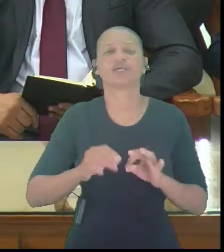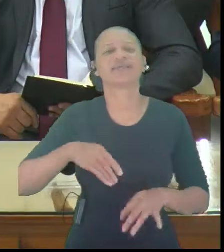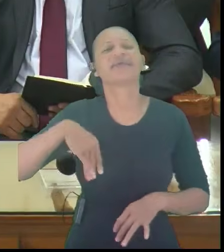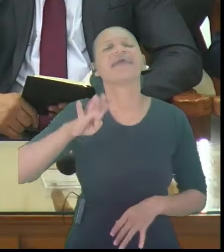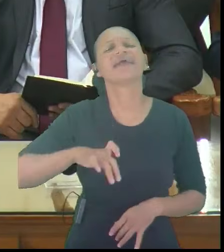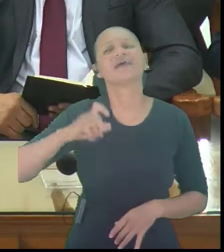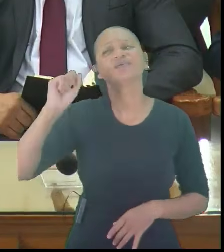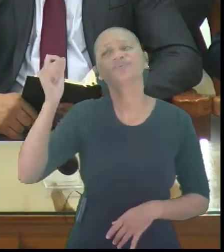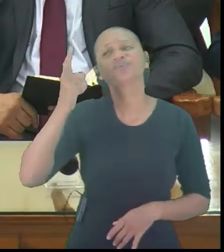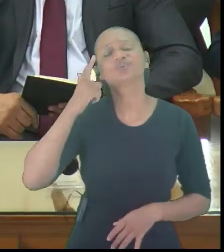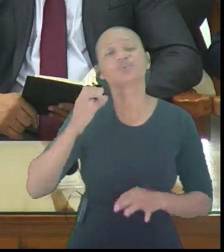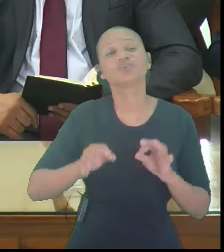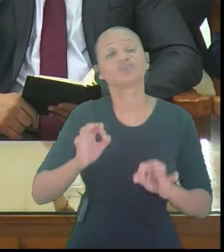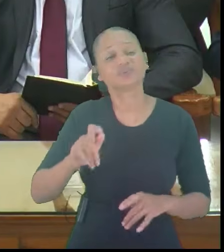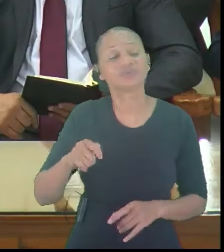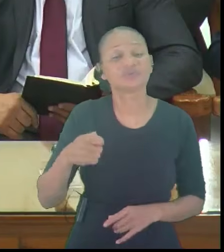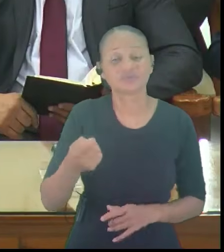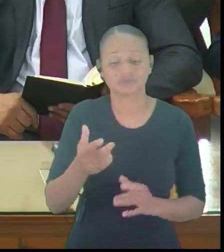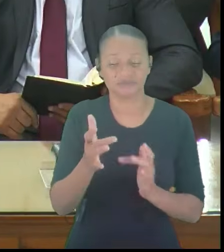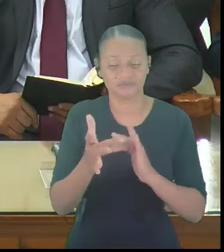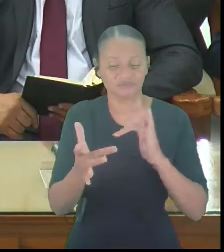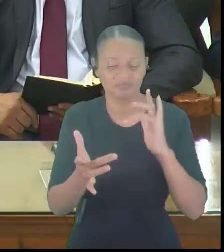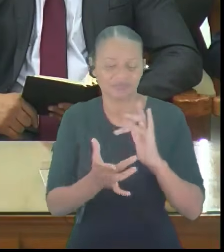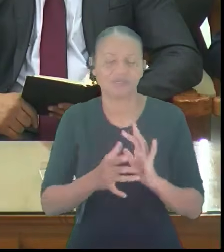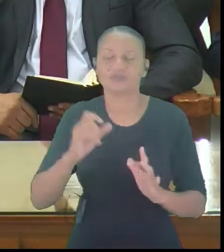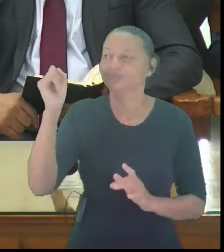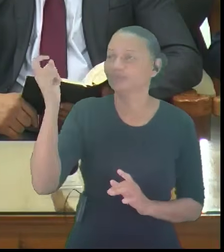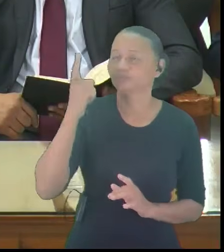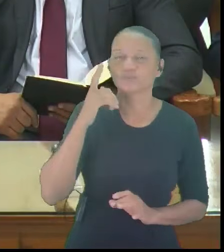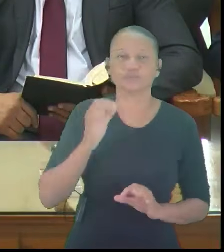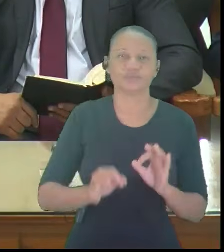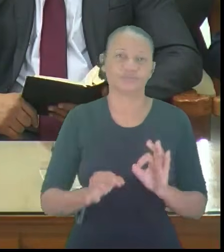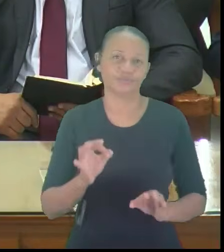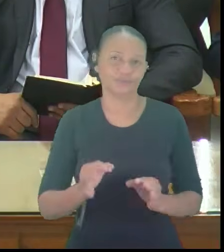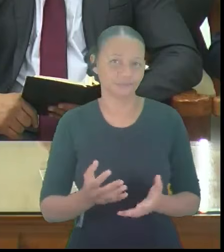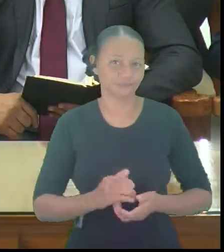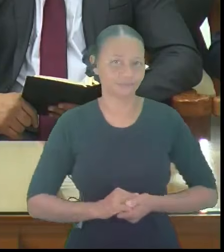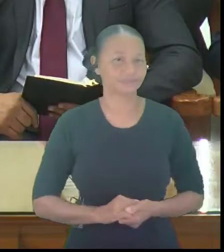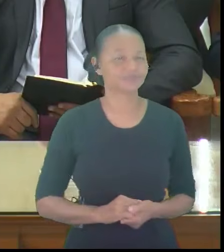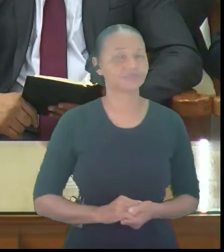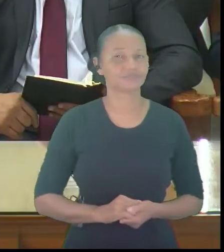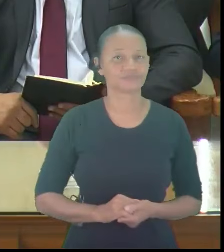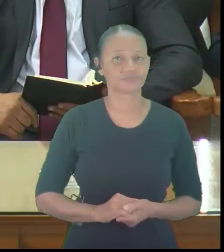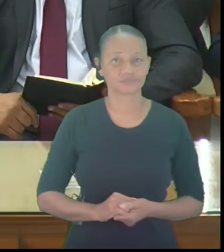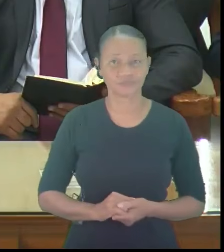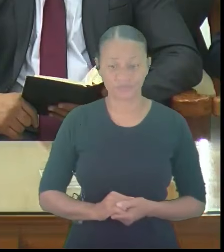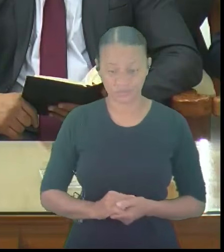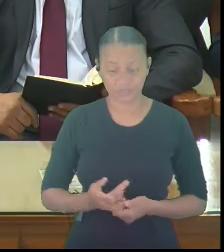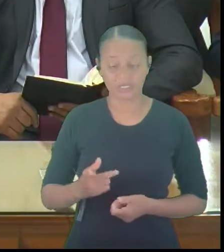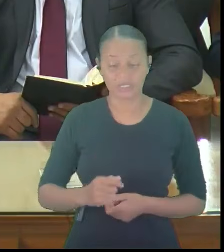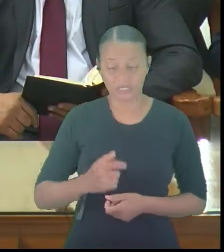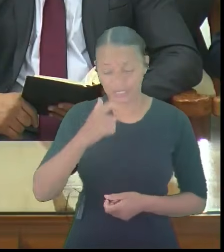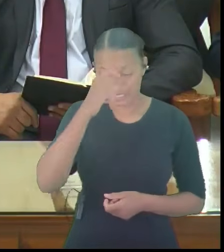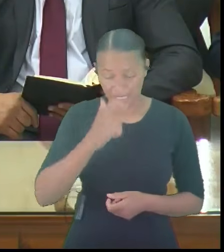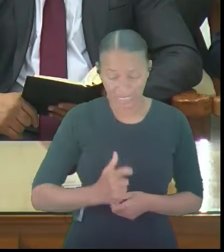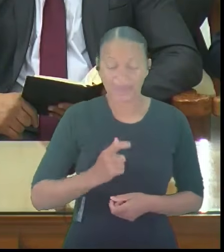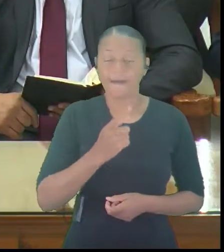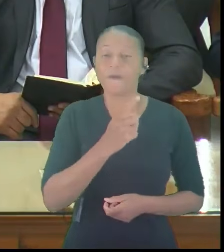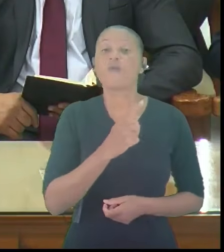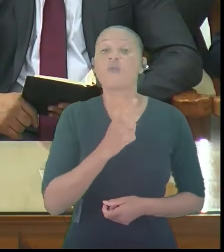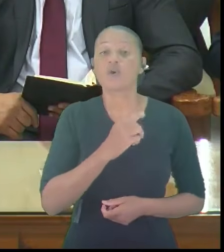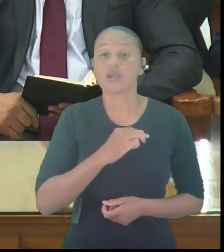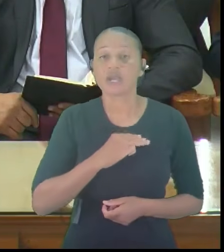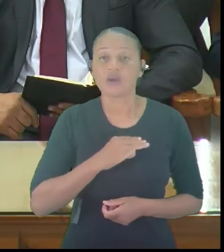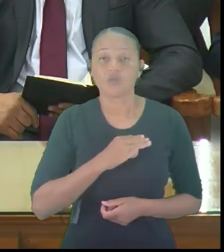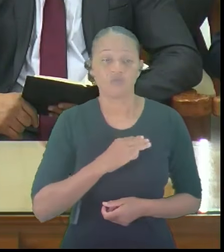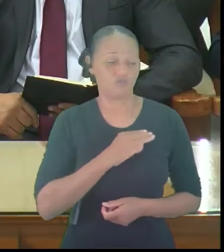da justiça? Diga o nome dele. Jesus. Quem é o sol da justiça? Jesus. O ministro de Deus, ele está aqui.